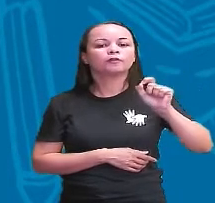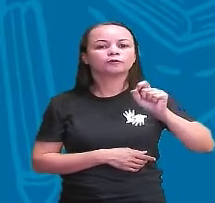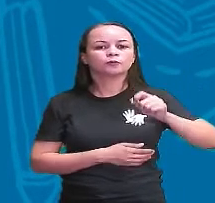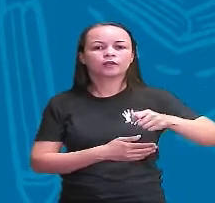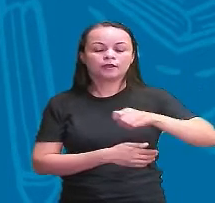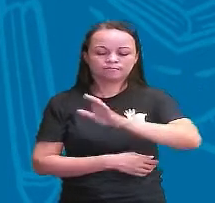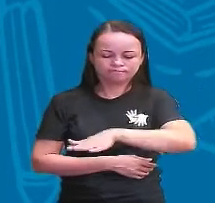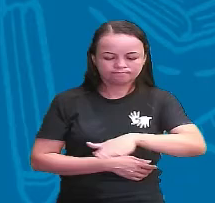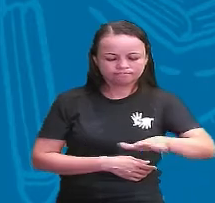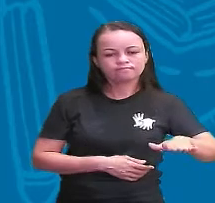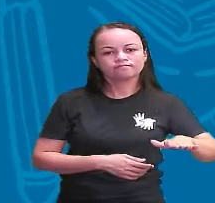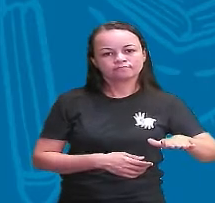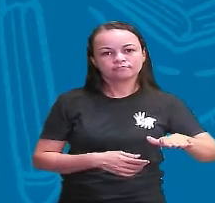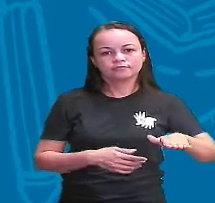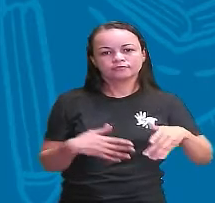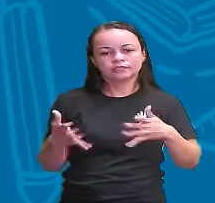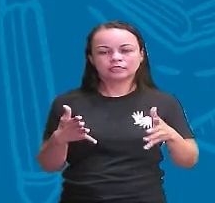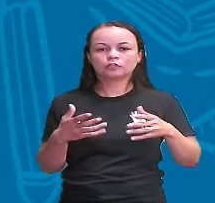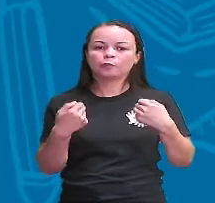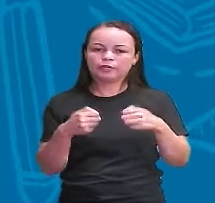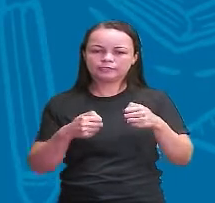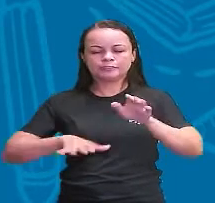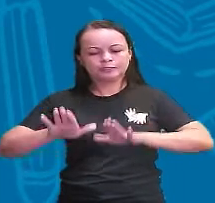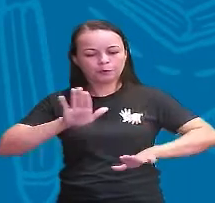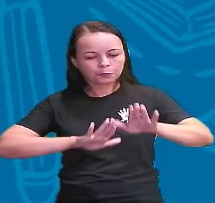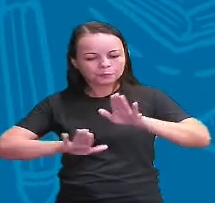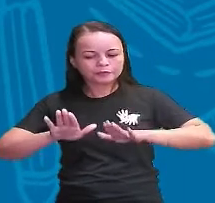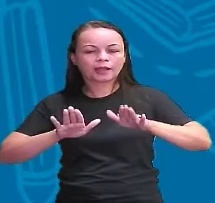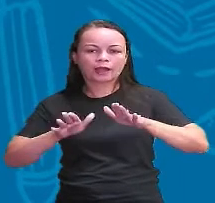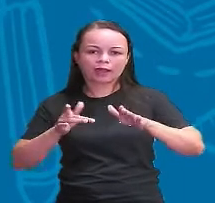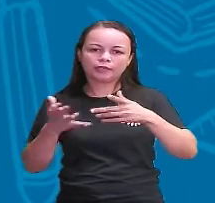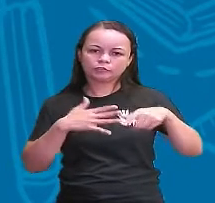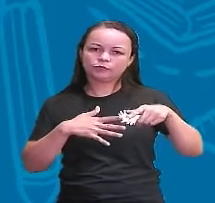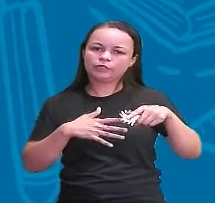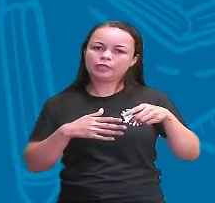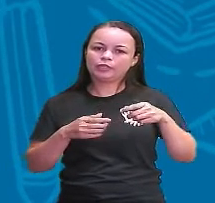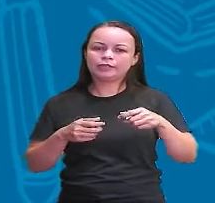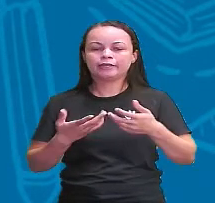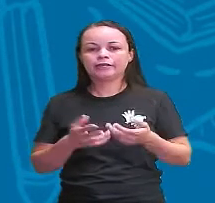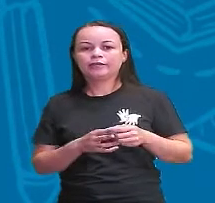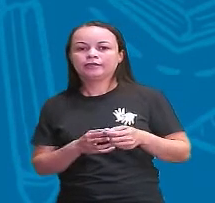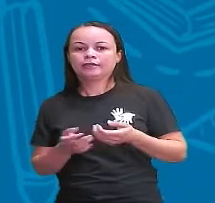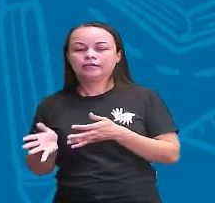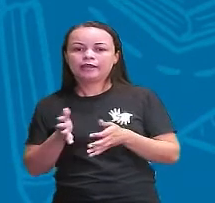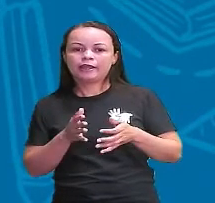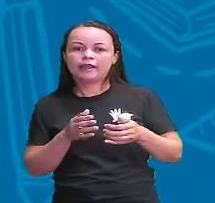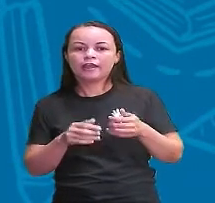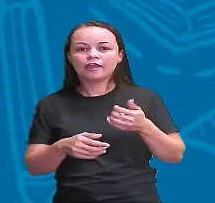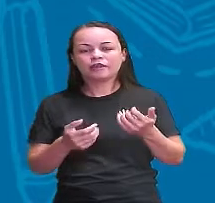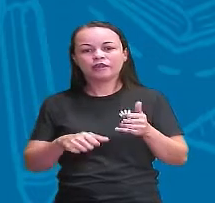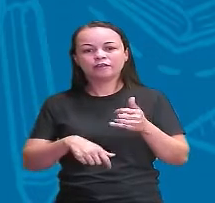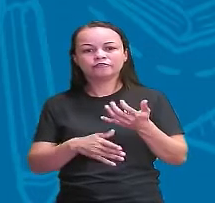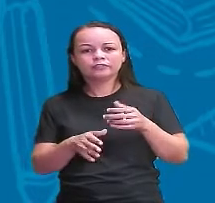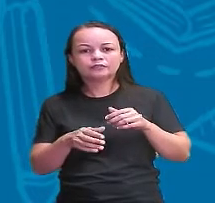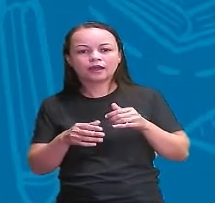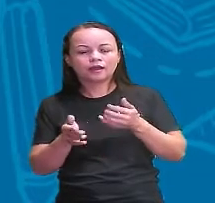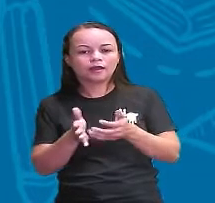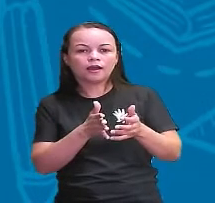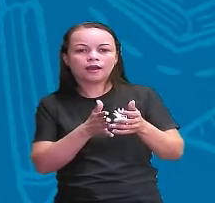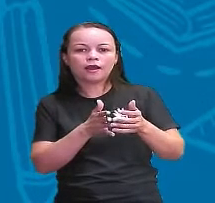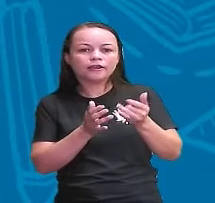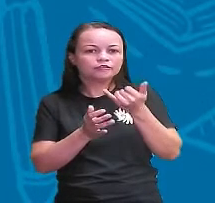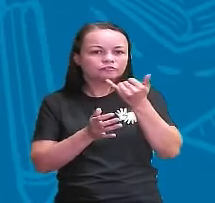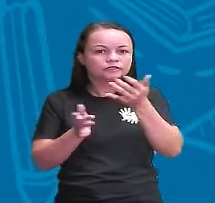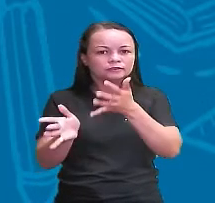certo? Então vamos se cuidar, vamos ter bastante cuidado para que a gente possa combater, tá certo? E é através desse conhecimento científico que a gente está